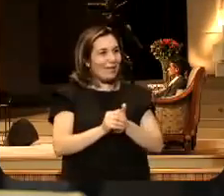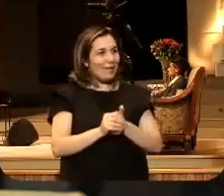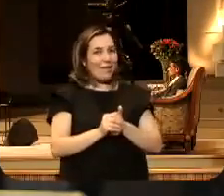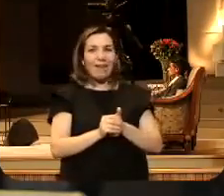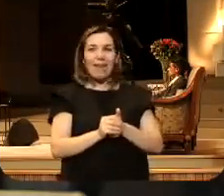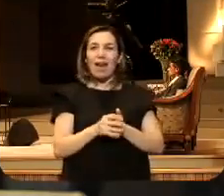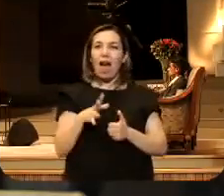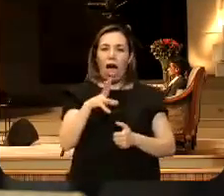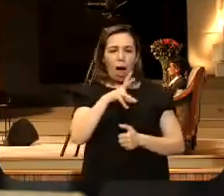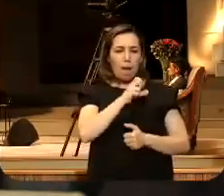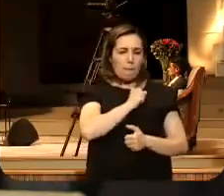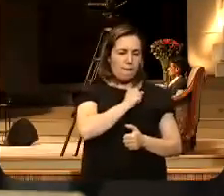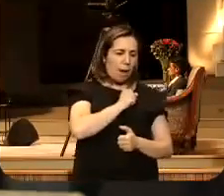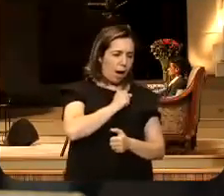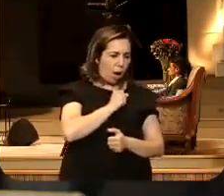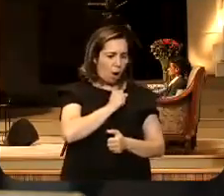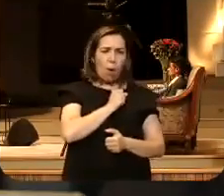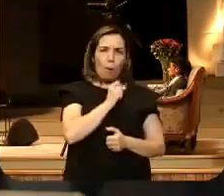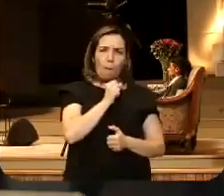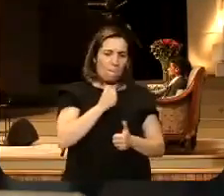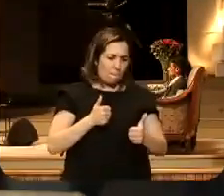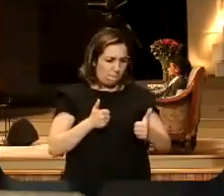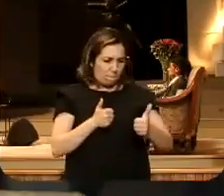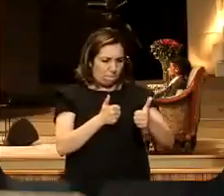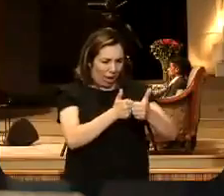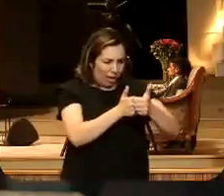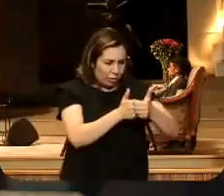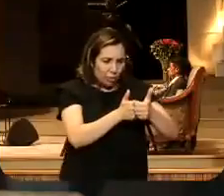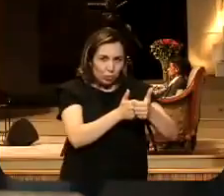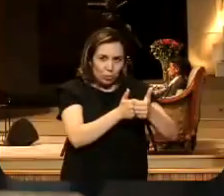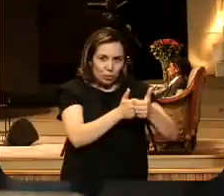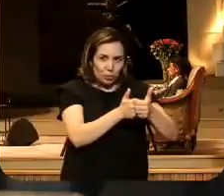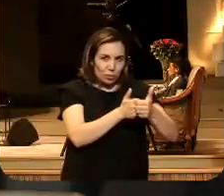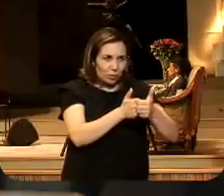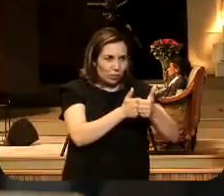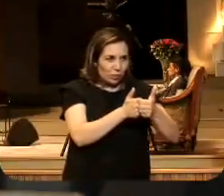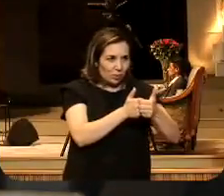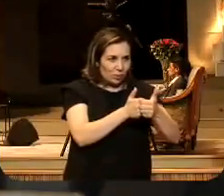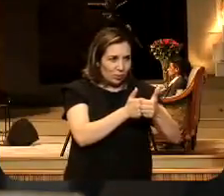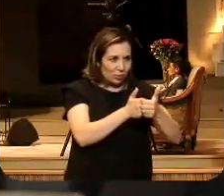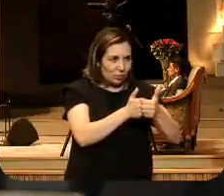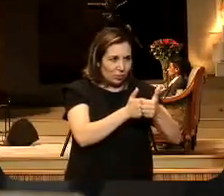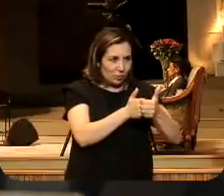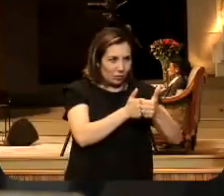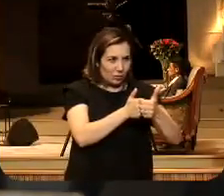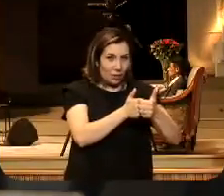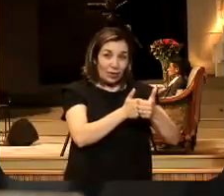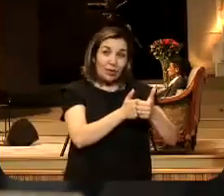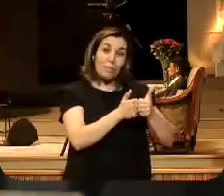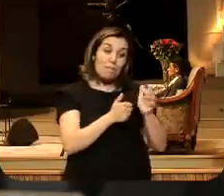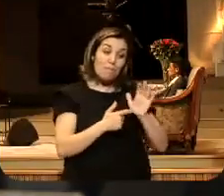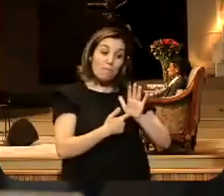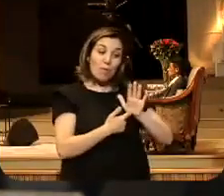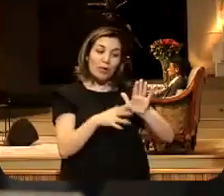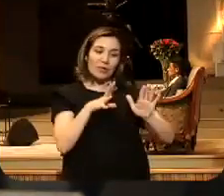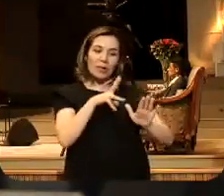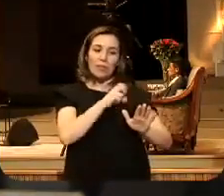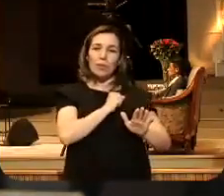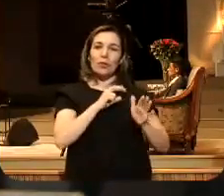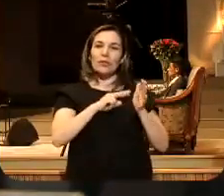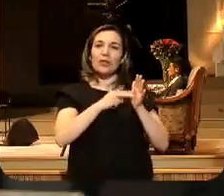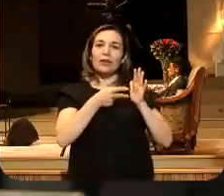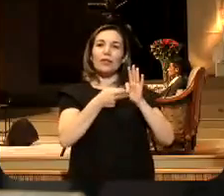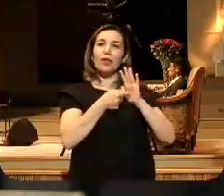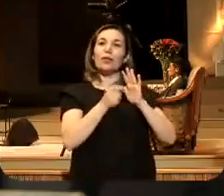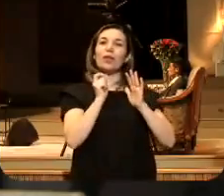presente. E amar é diferente de gostar e chamar para comer uma pizza. Amar